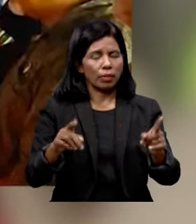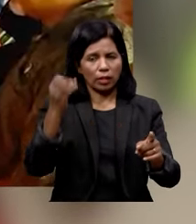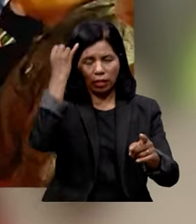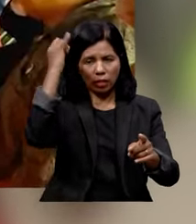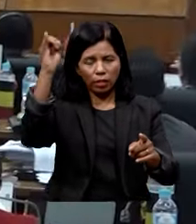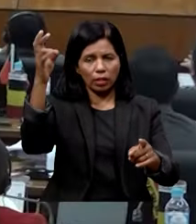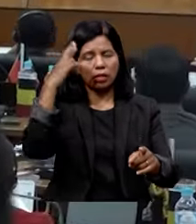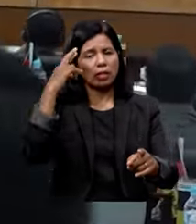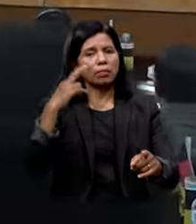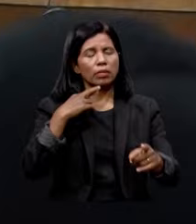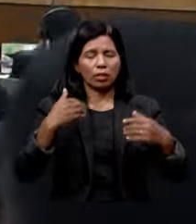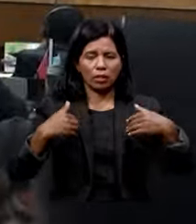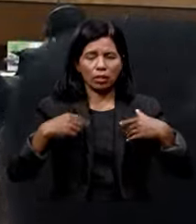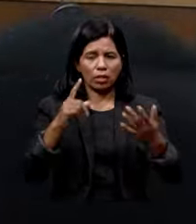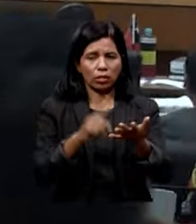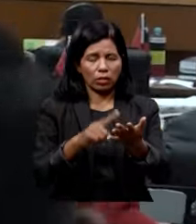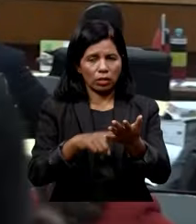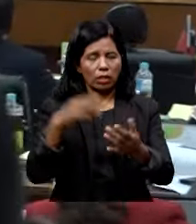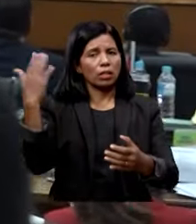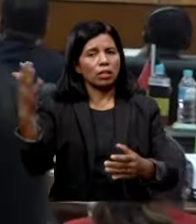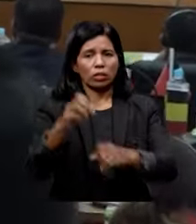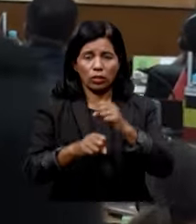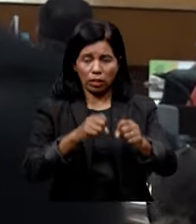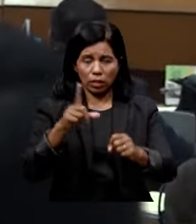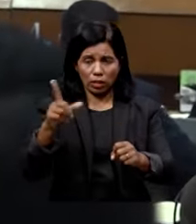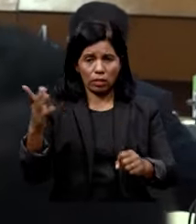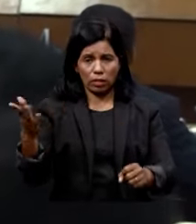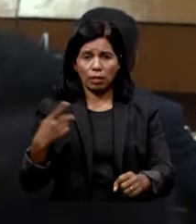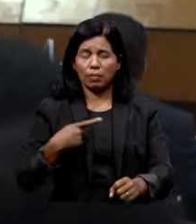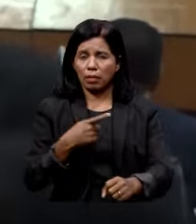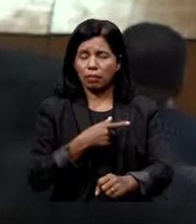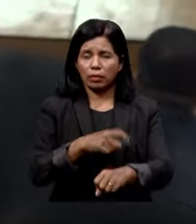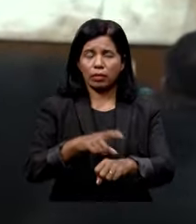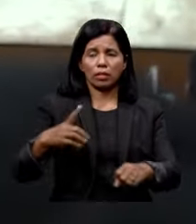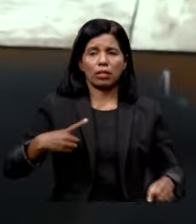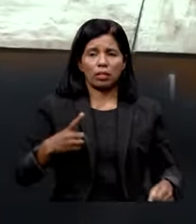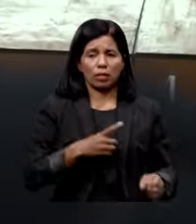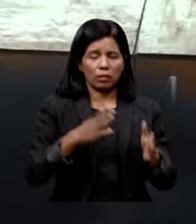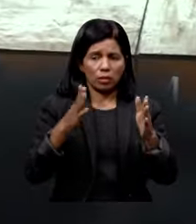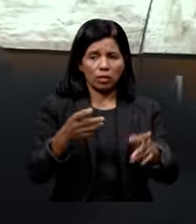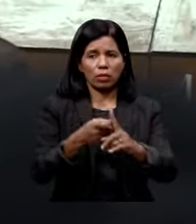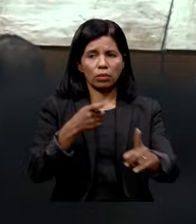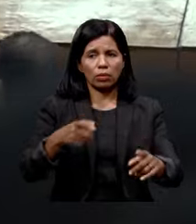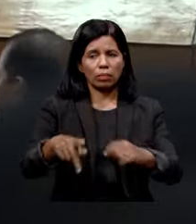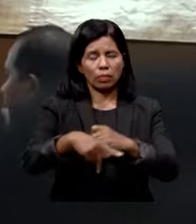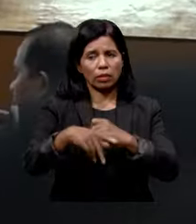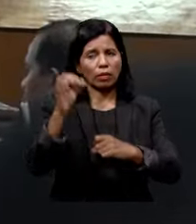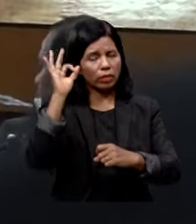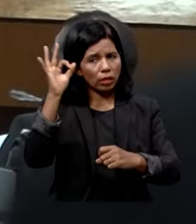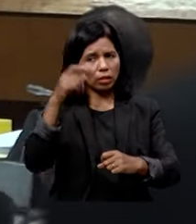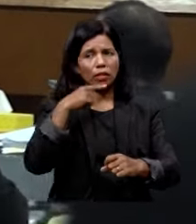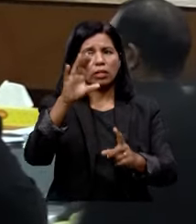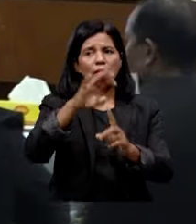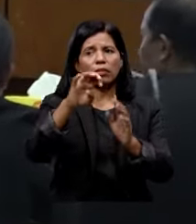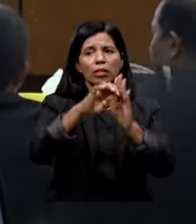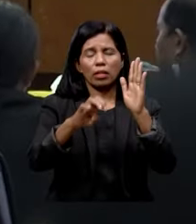Ramos Horta Nian há mostra discussão e a sociedade nilet e a Parlamento Nacional deputado Sira, o si bancada Fretilin critica se fez